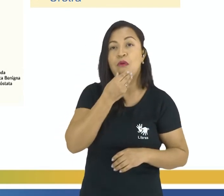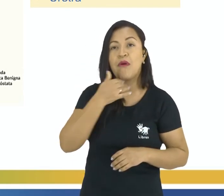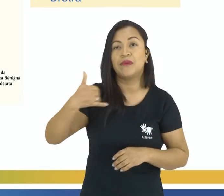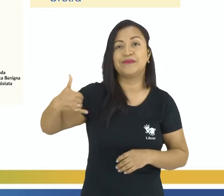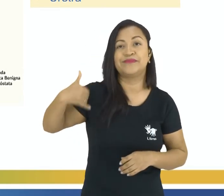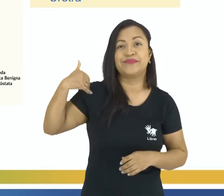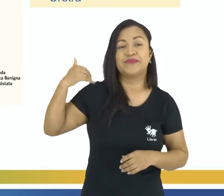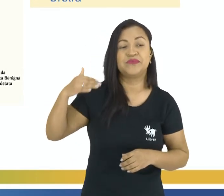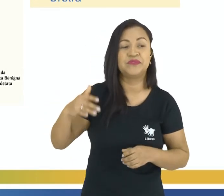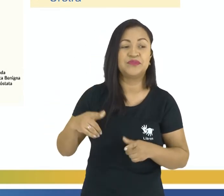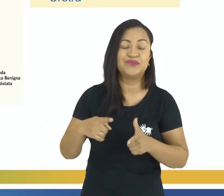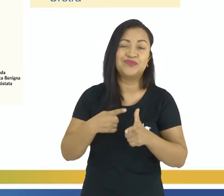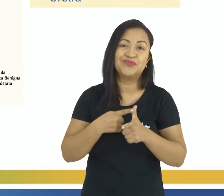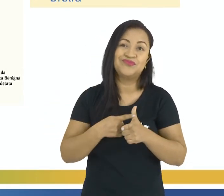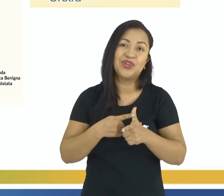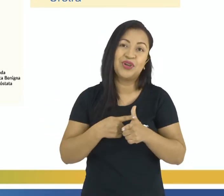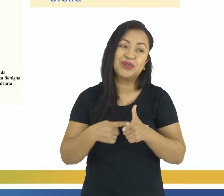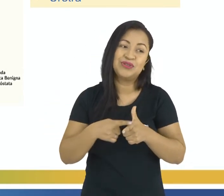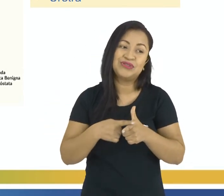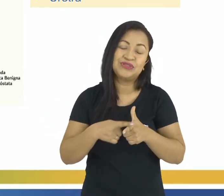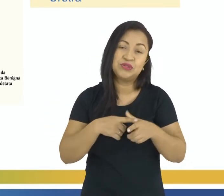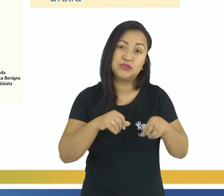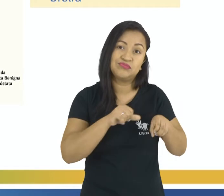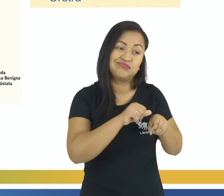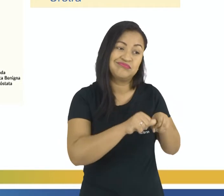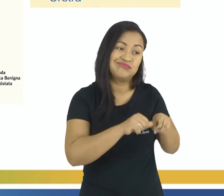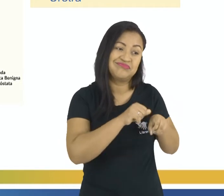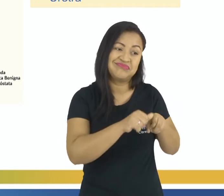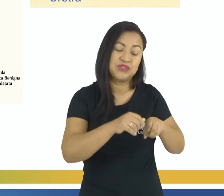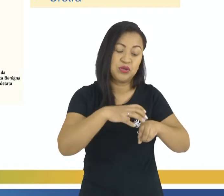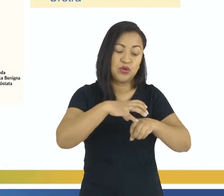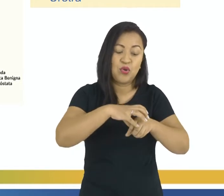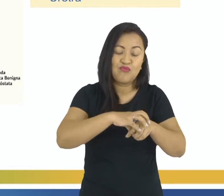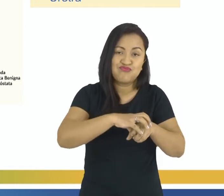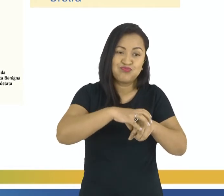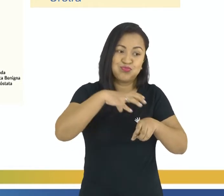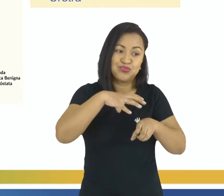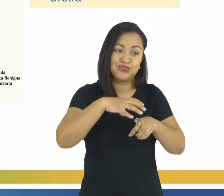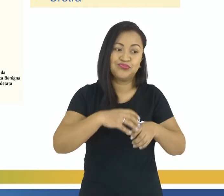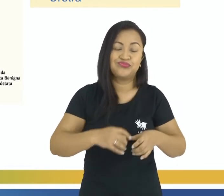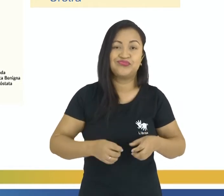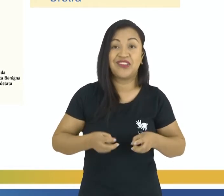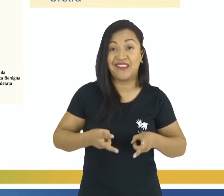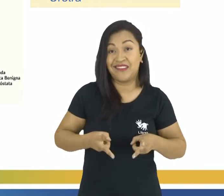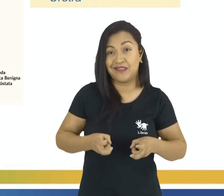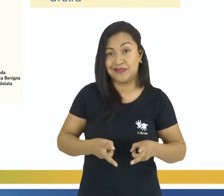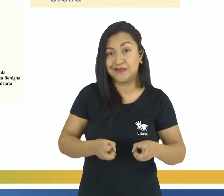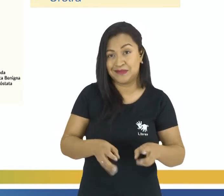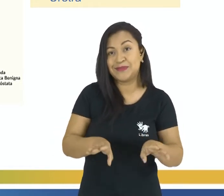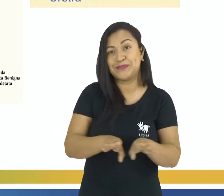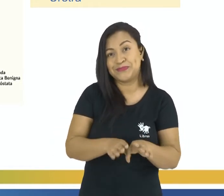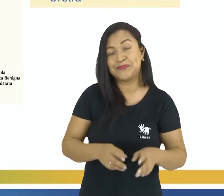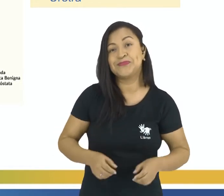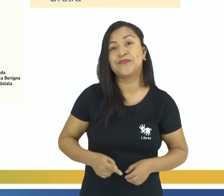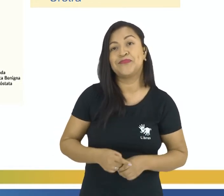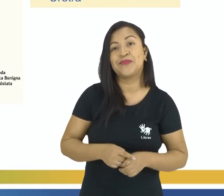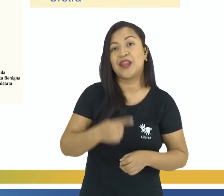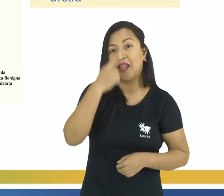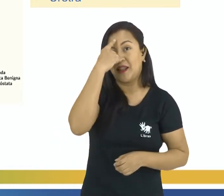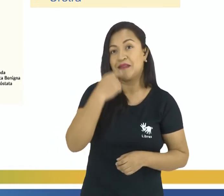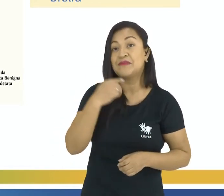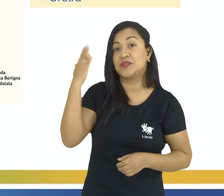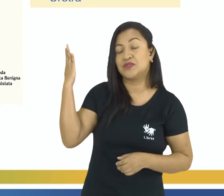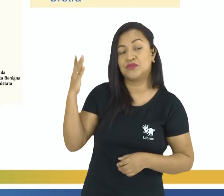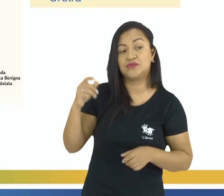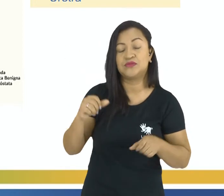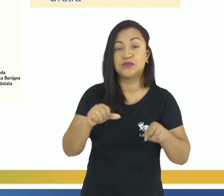problemas relacionados à próstata, inflamações, câncer. Ali a gente está observando na imagem uma próstata em que